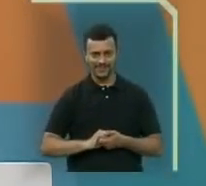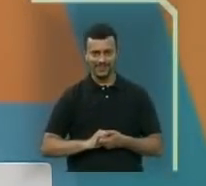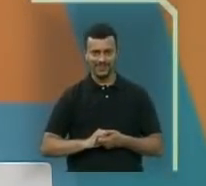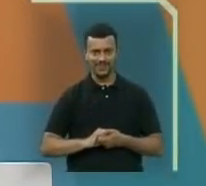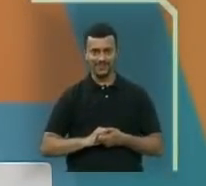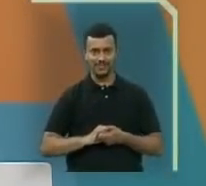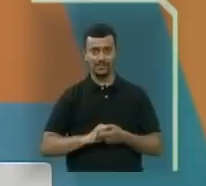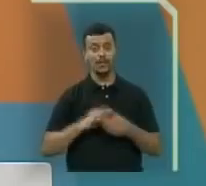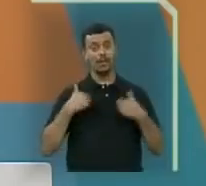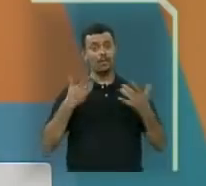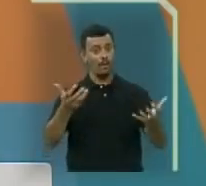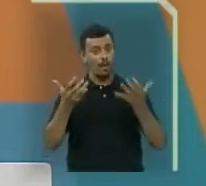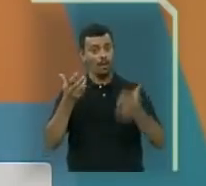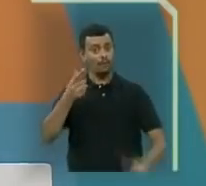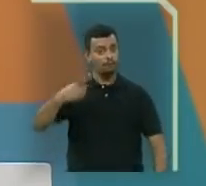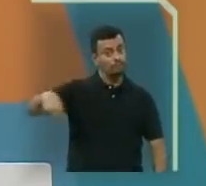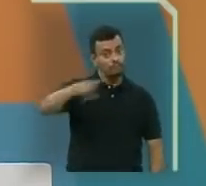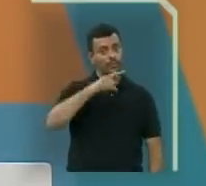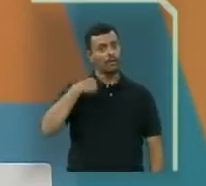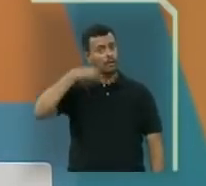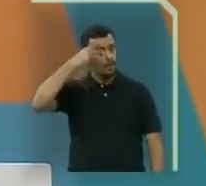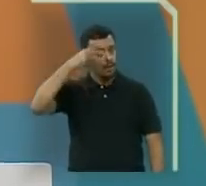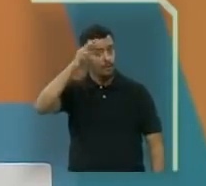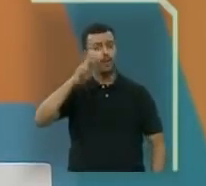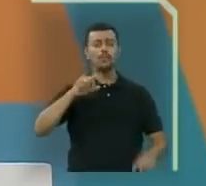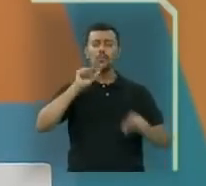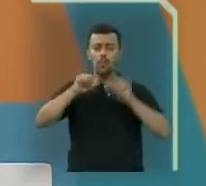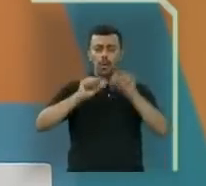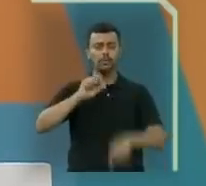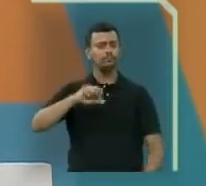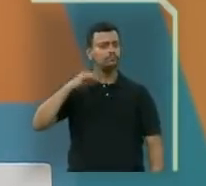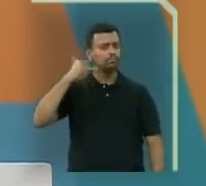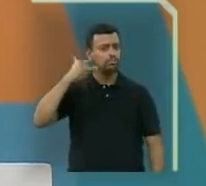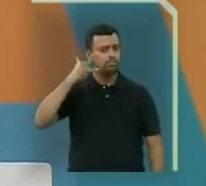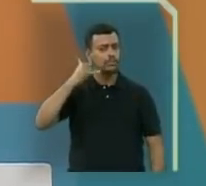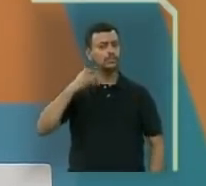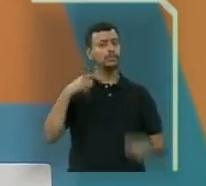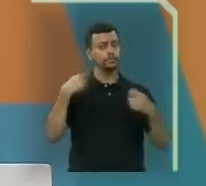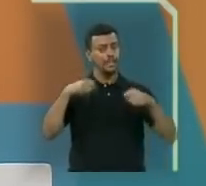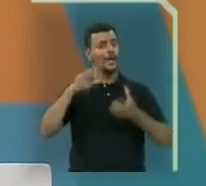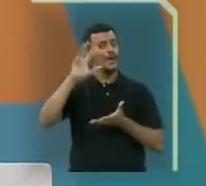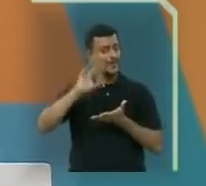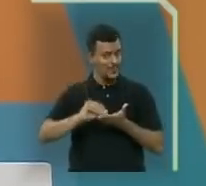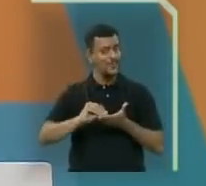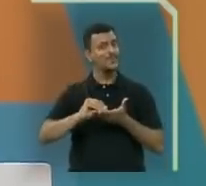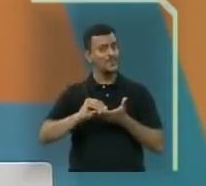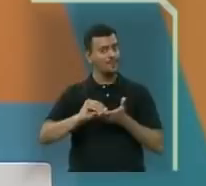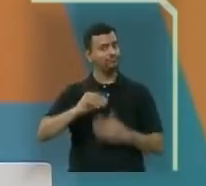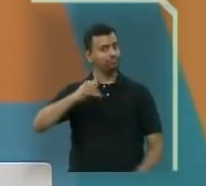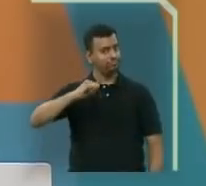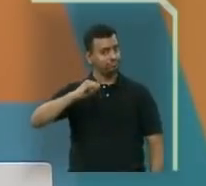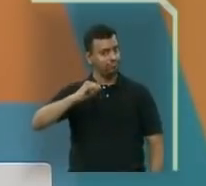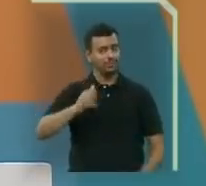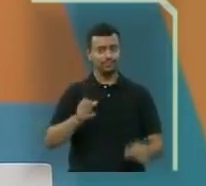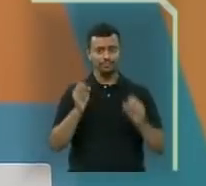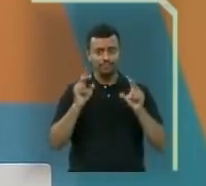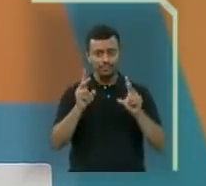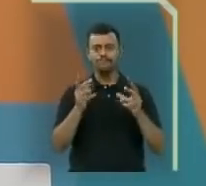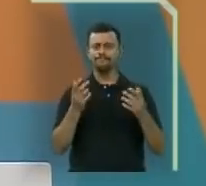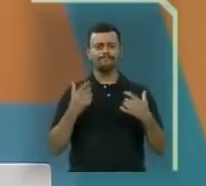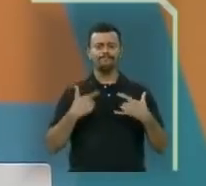E quero lembrar que os celulares devem estar desligados ou no modo silencioso e não